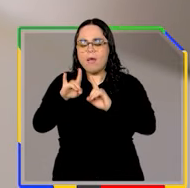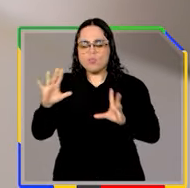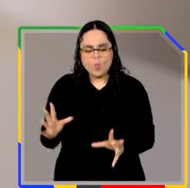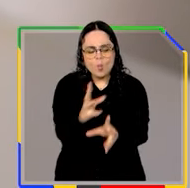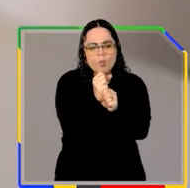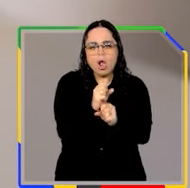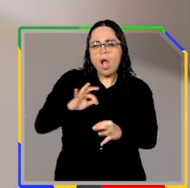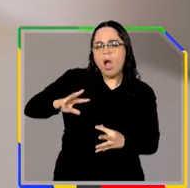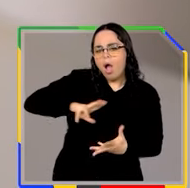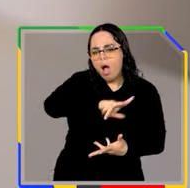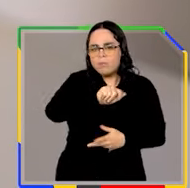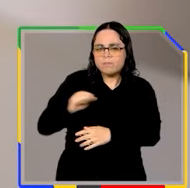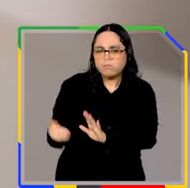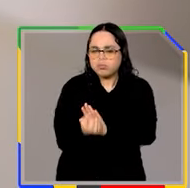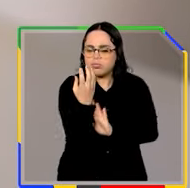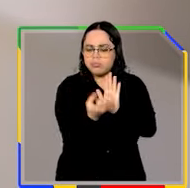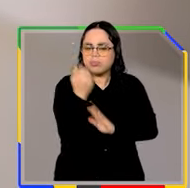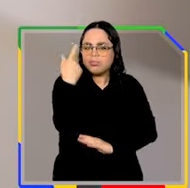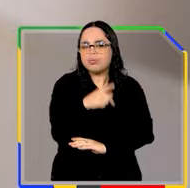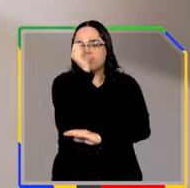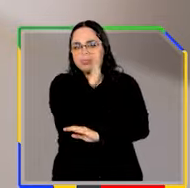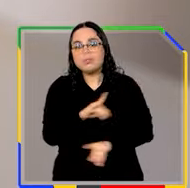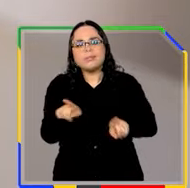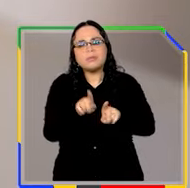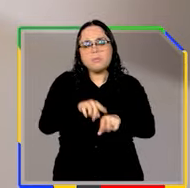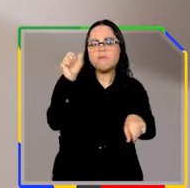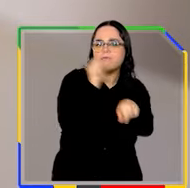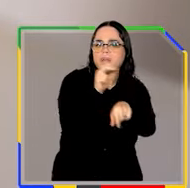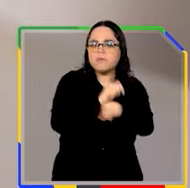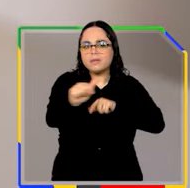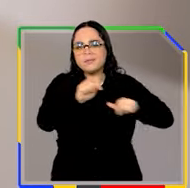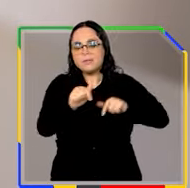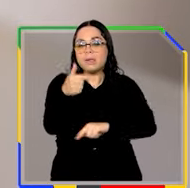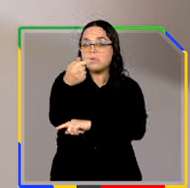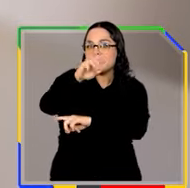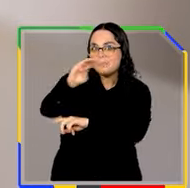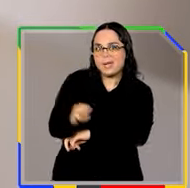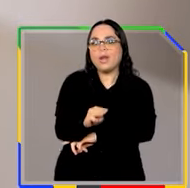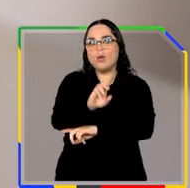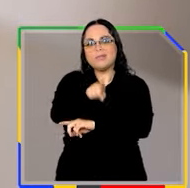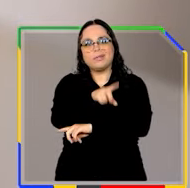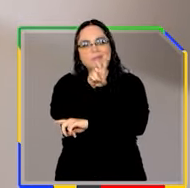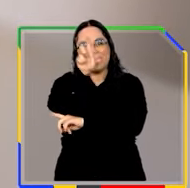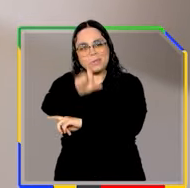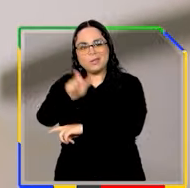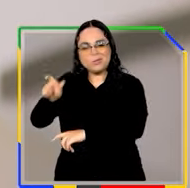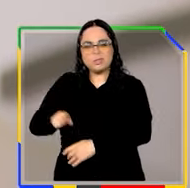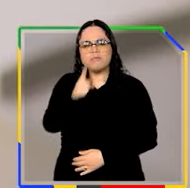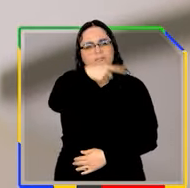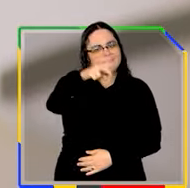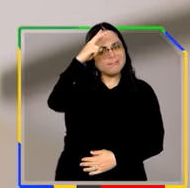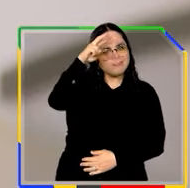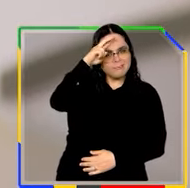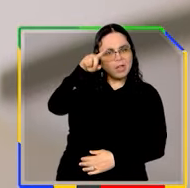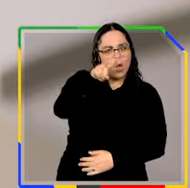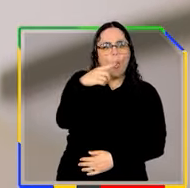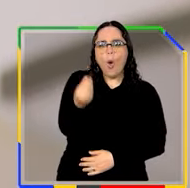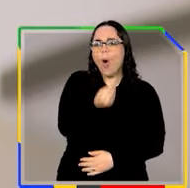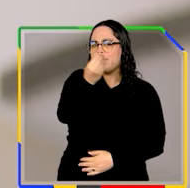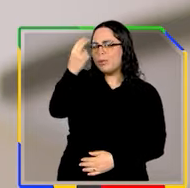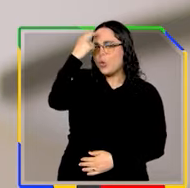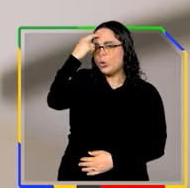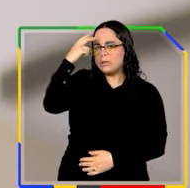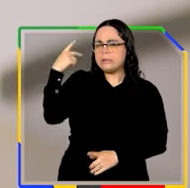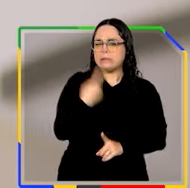que é a soma de toda a riqueza produzida no país e emprega mais de 7 milhões e meio de pessoas. Vocês se lembram o